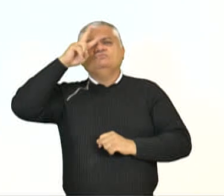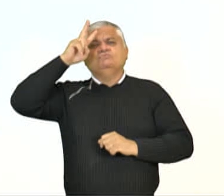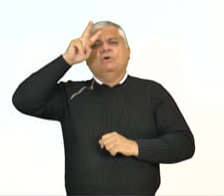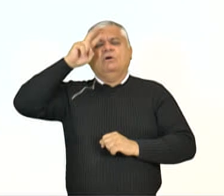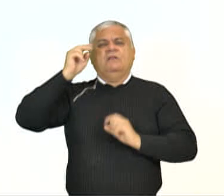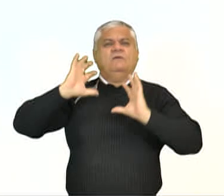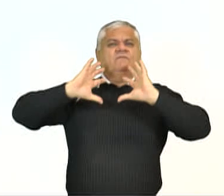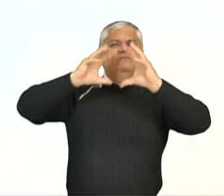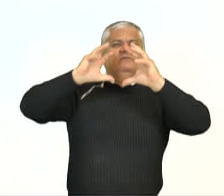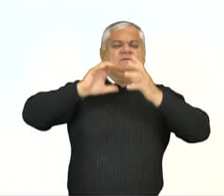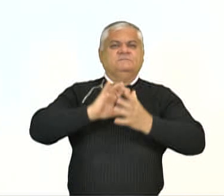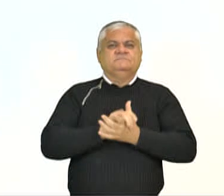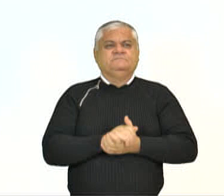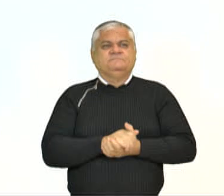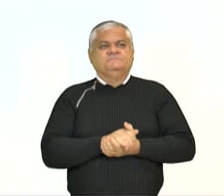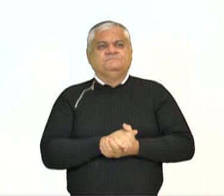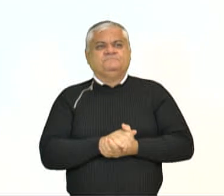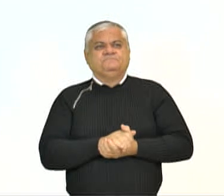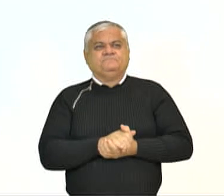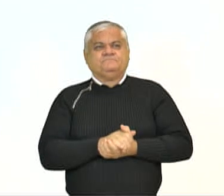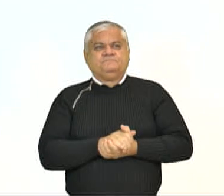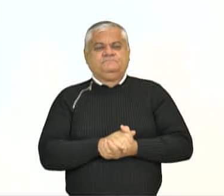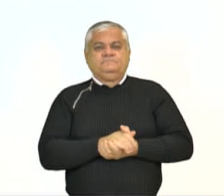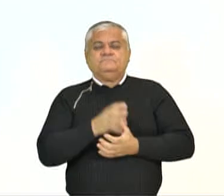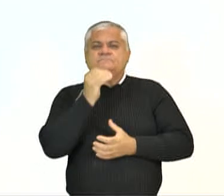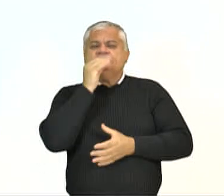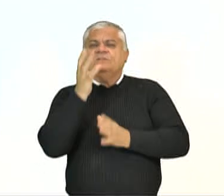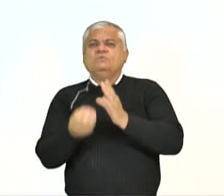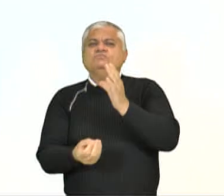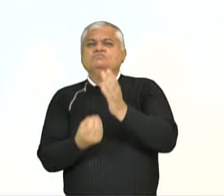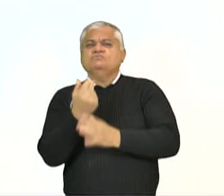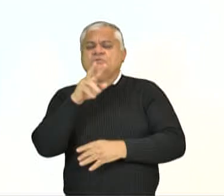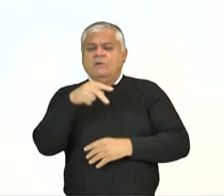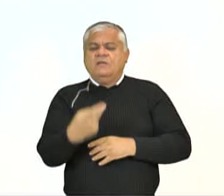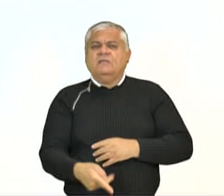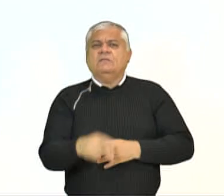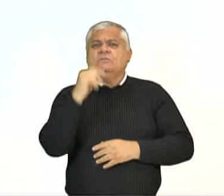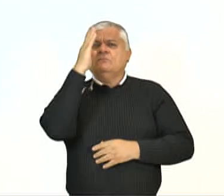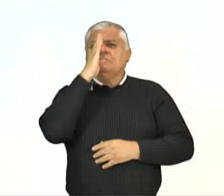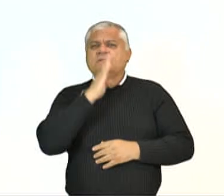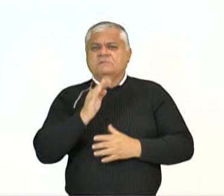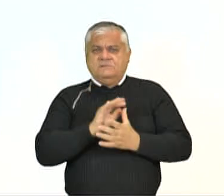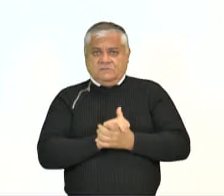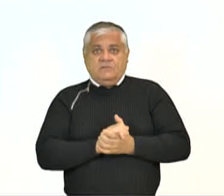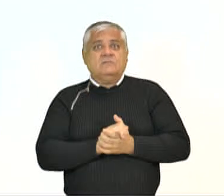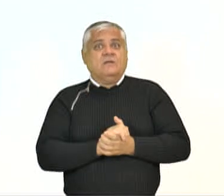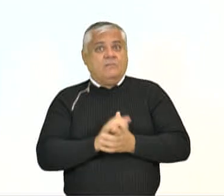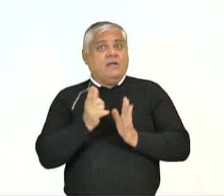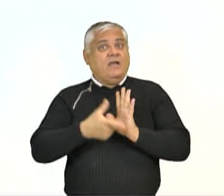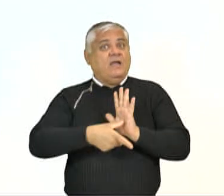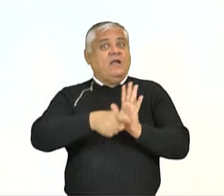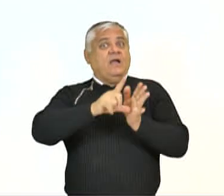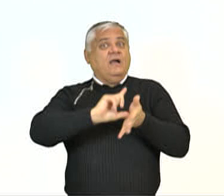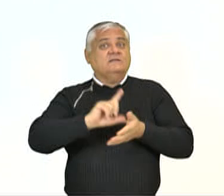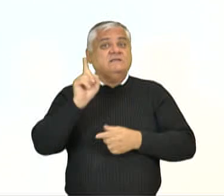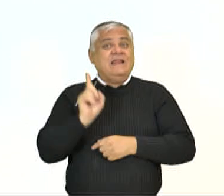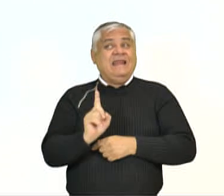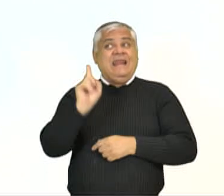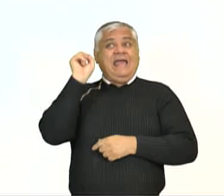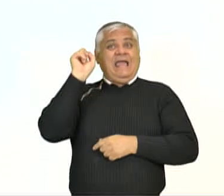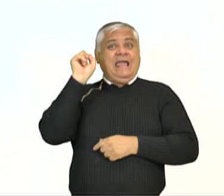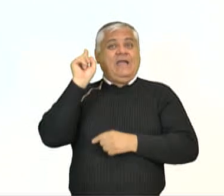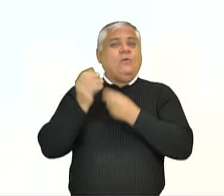vôlei. Com relação ao surgimento no Brasil, né? Então, antes de falar do surgimento do Brasil, a gente vai falar como ele surgiu lá